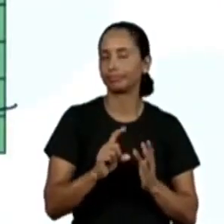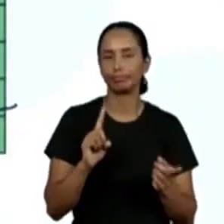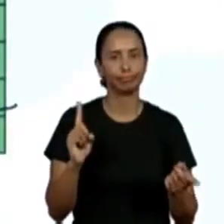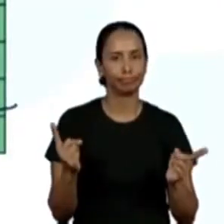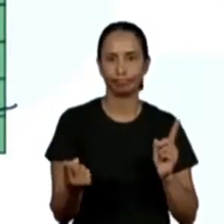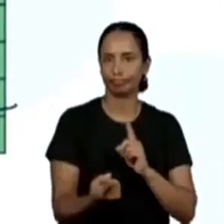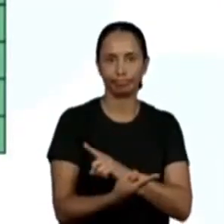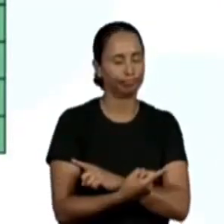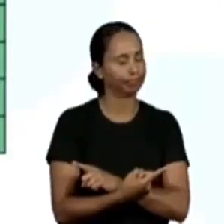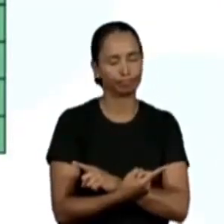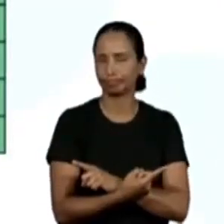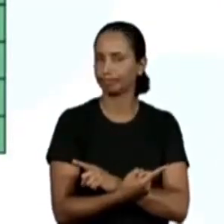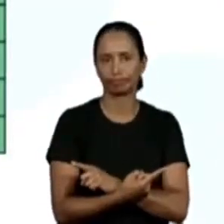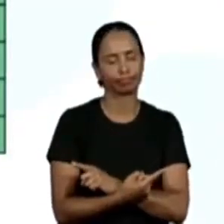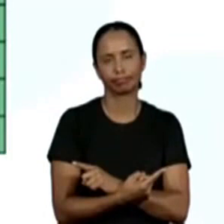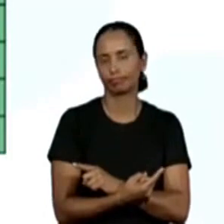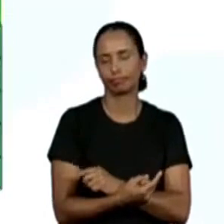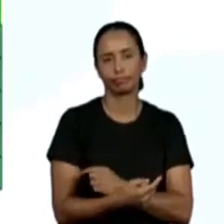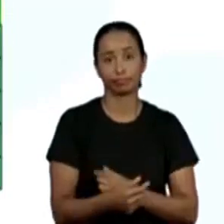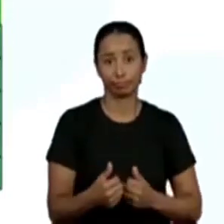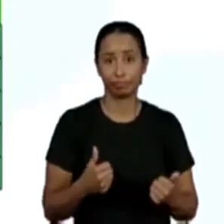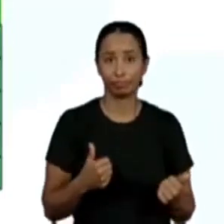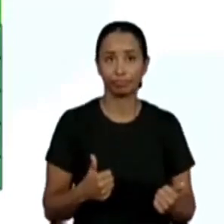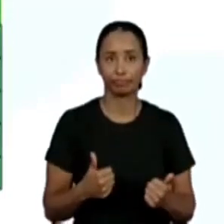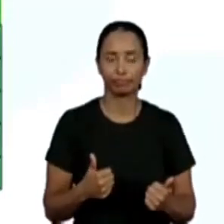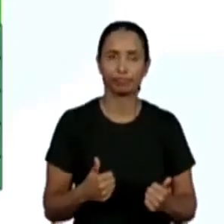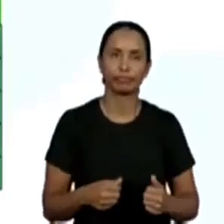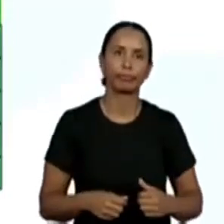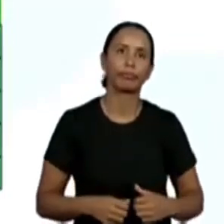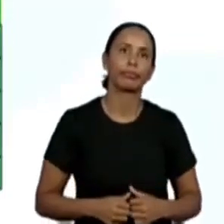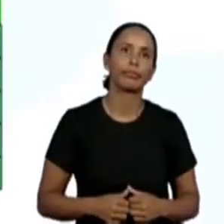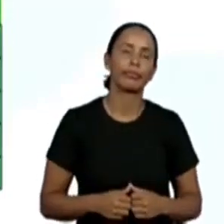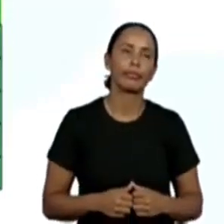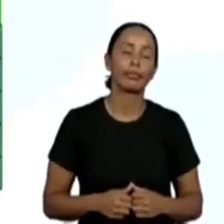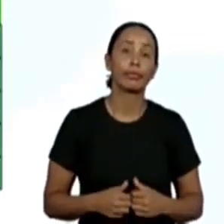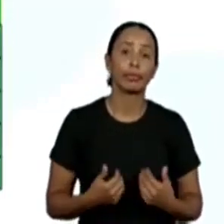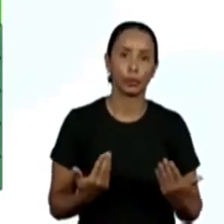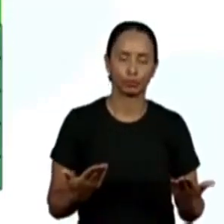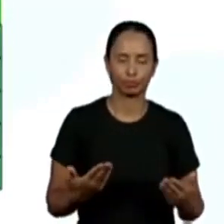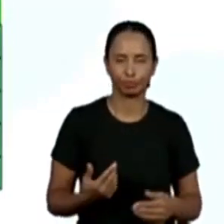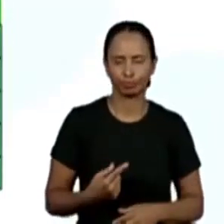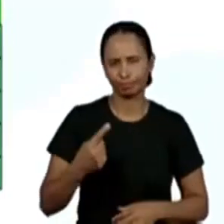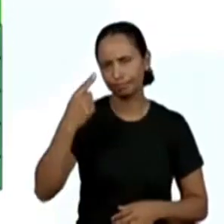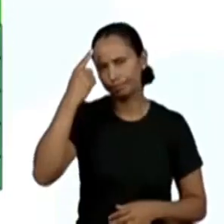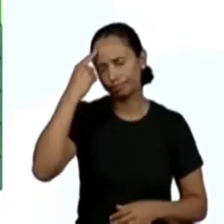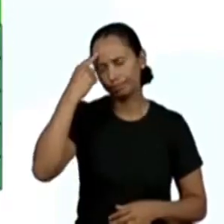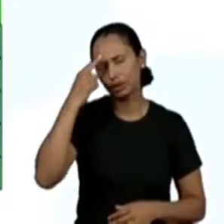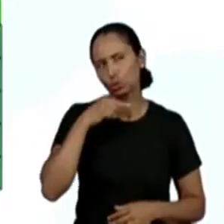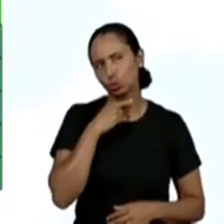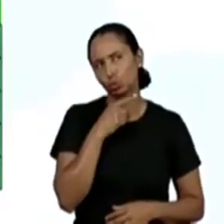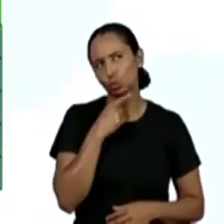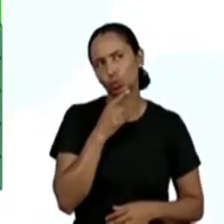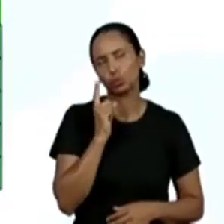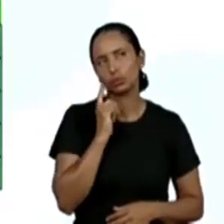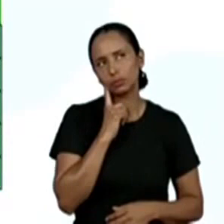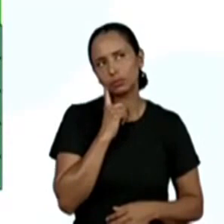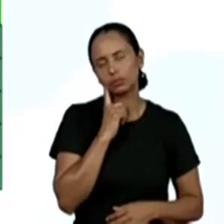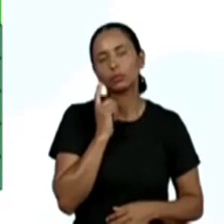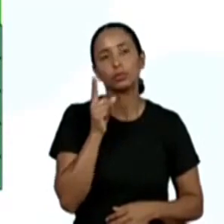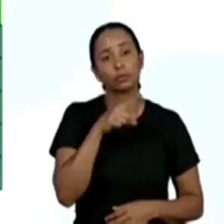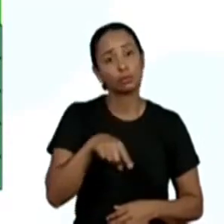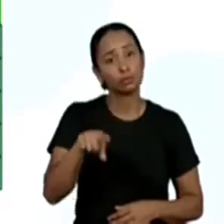estão representando, beleza? Então, continuando essa ideia, vem o seguinte questionamento. Então,